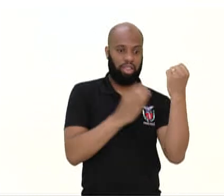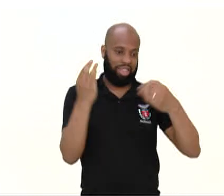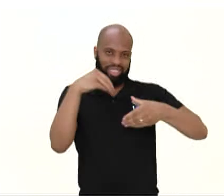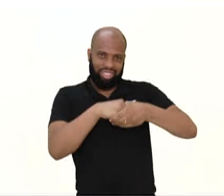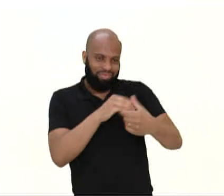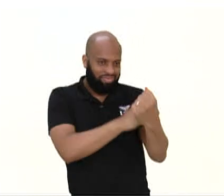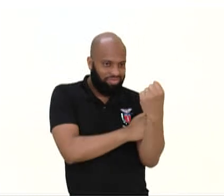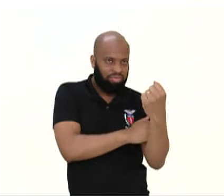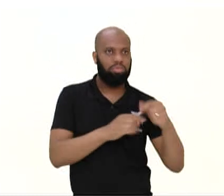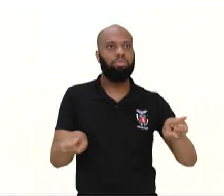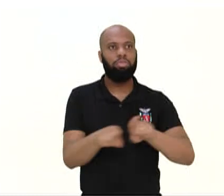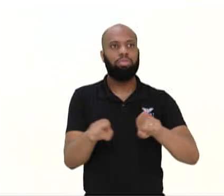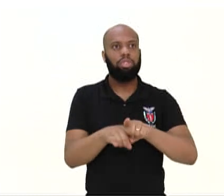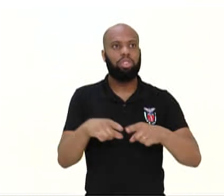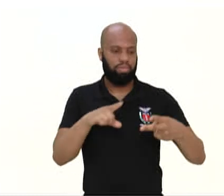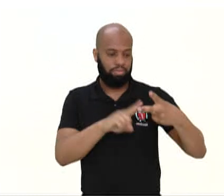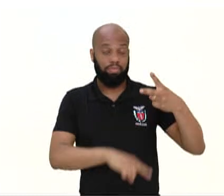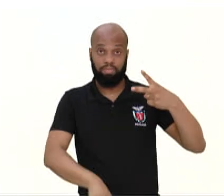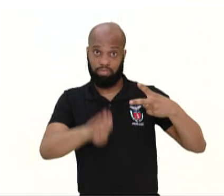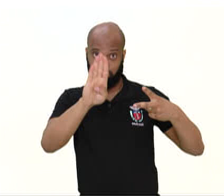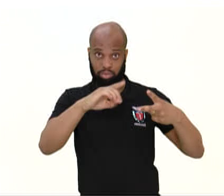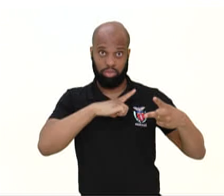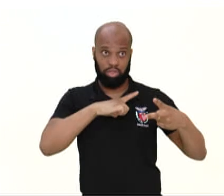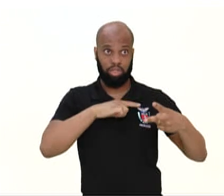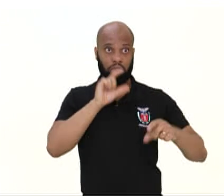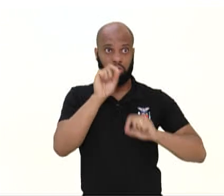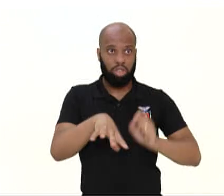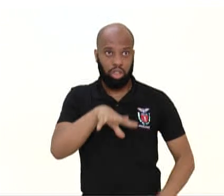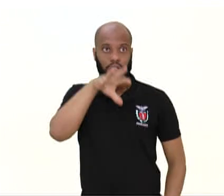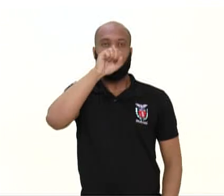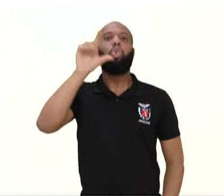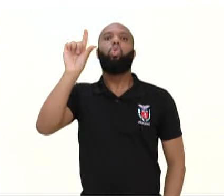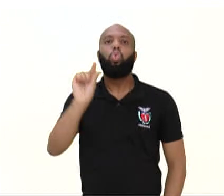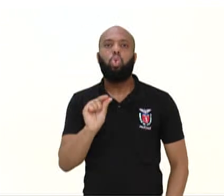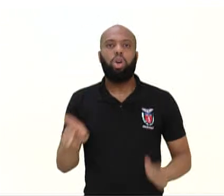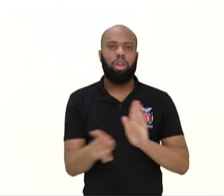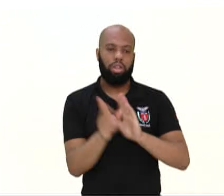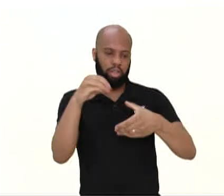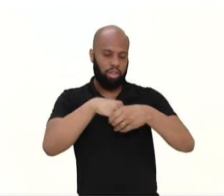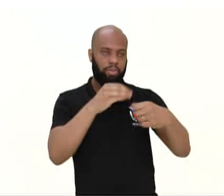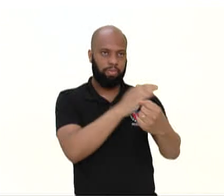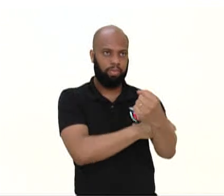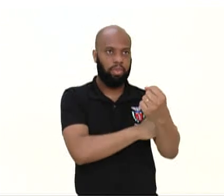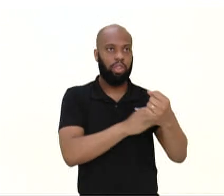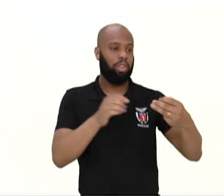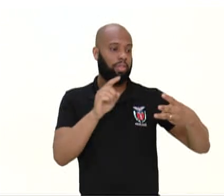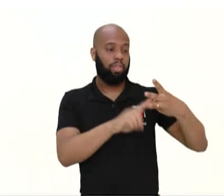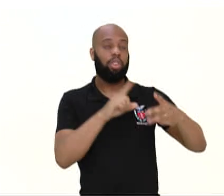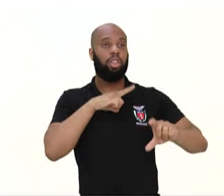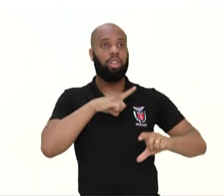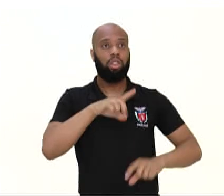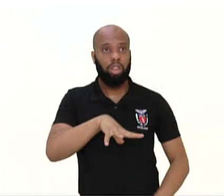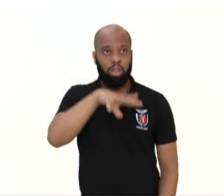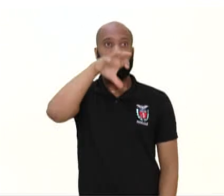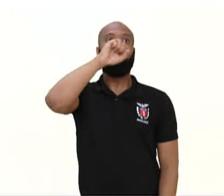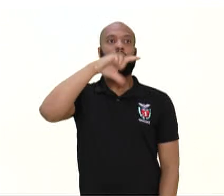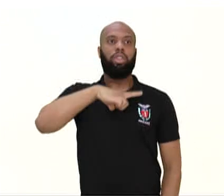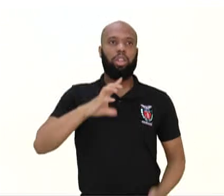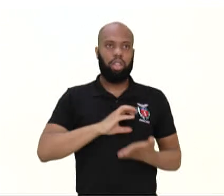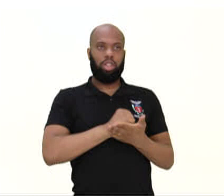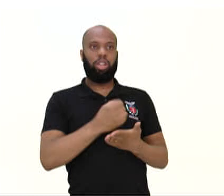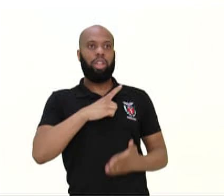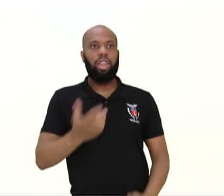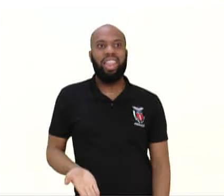intratorácica. Letra B. A expiração é bloqueada com redução da pressão intratorácica. Ou letra C. A expiração é bloqueada